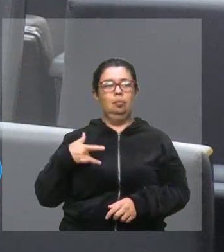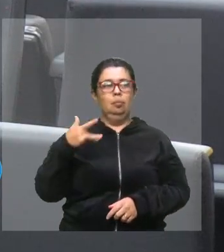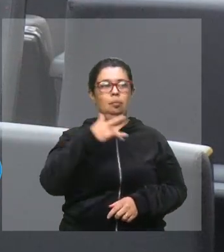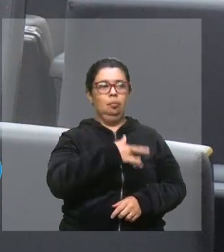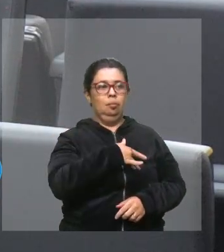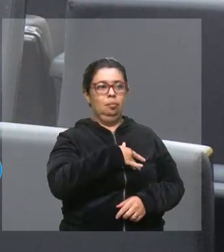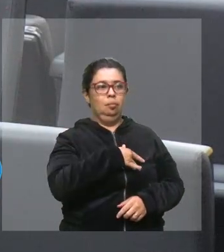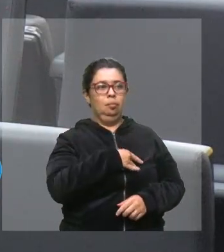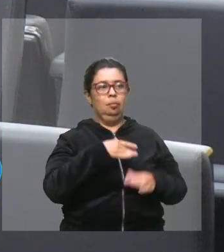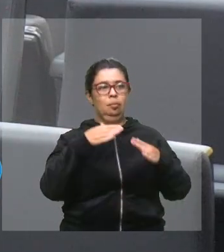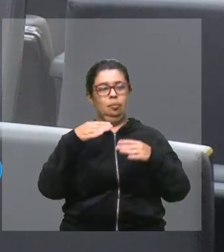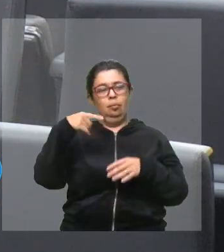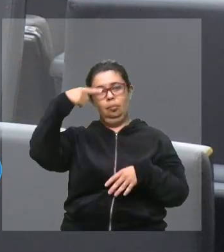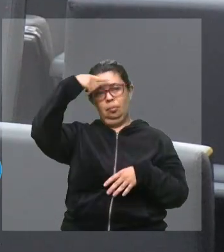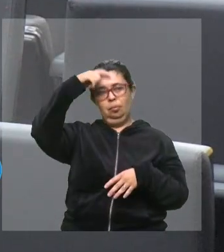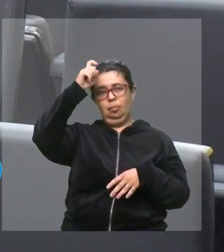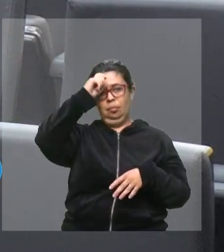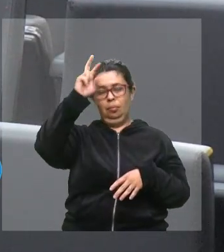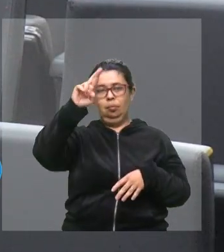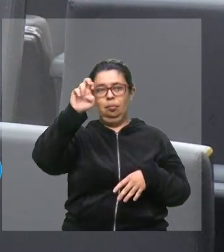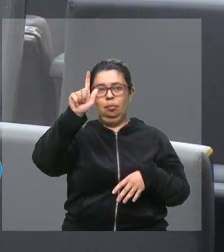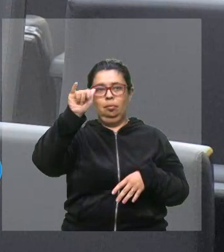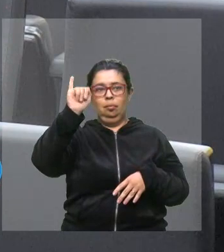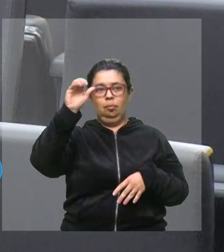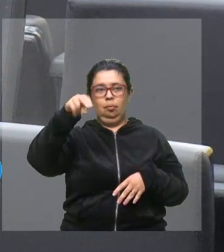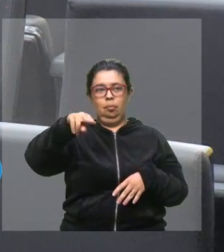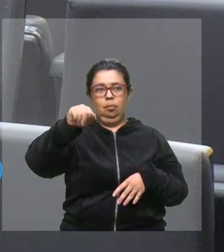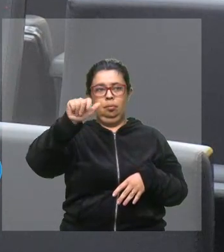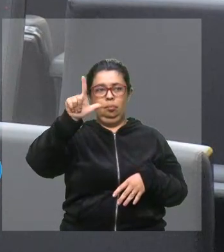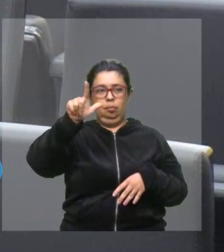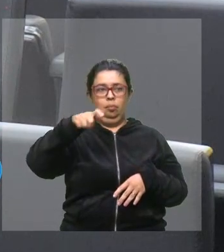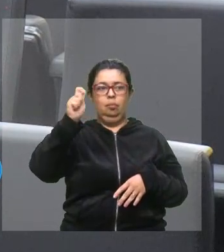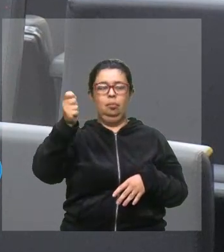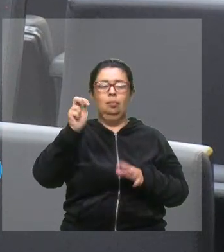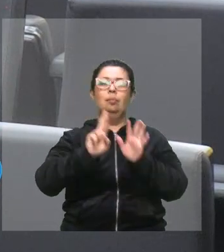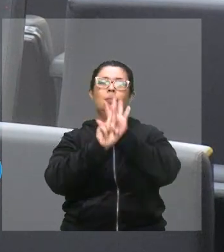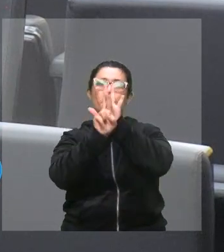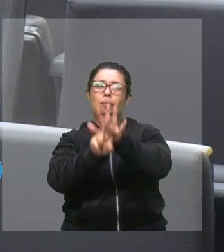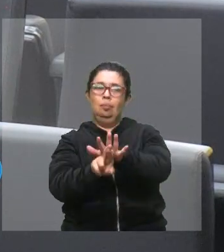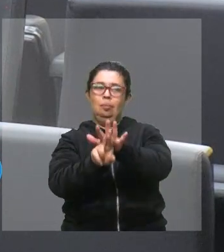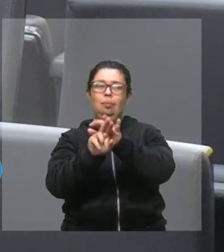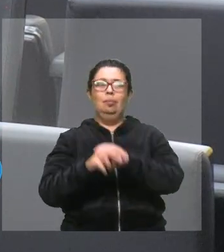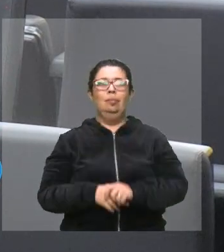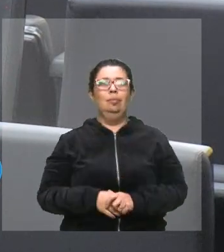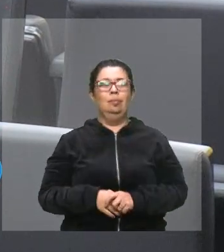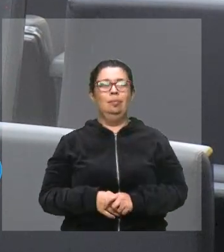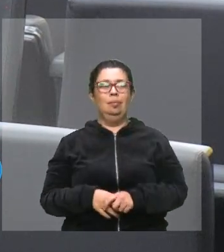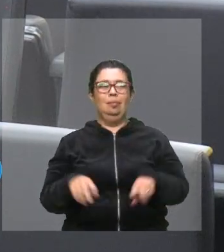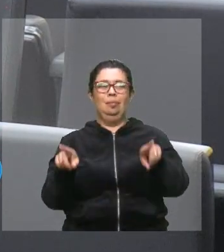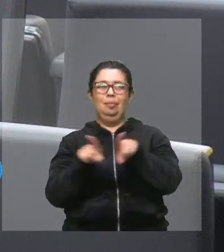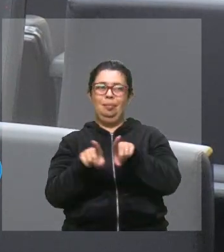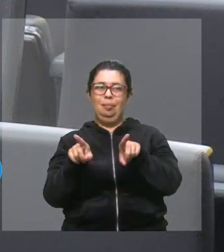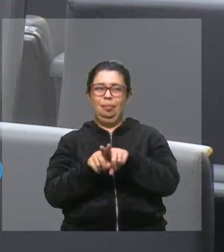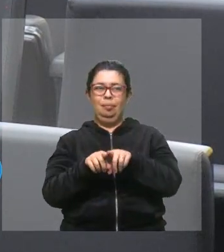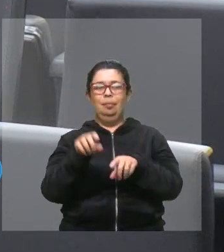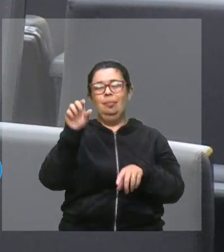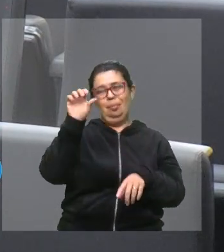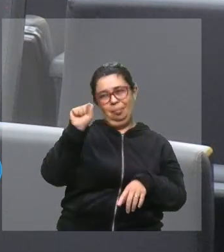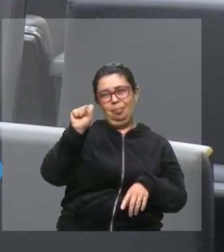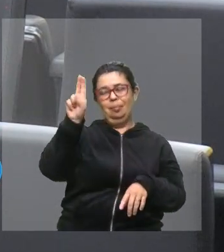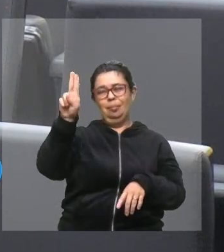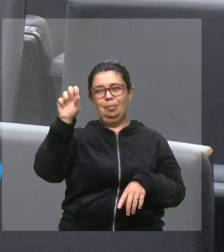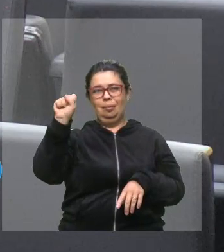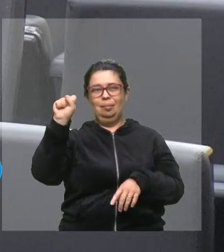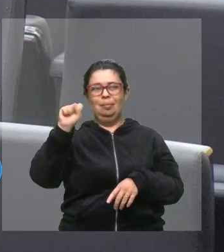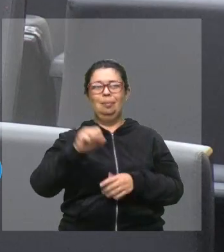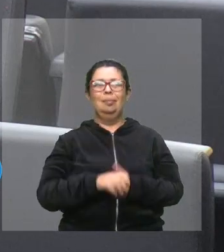Hospital Regional de Assis. Elas representam muito bem, inclusive o nosso SUS, né,